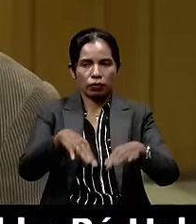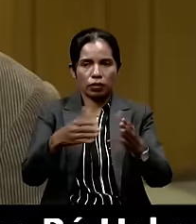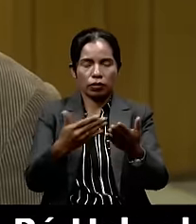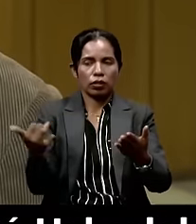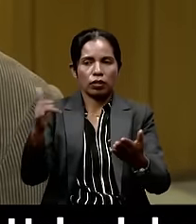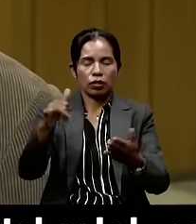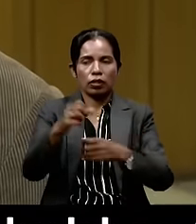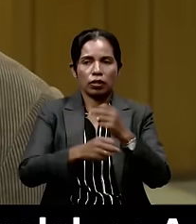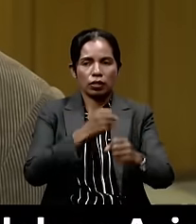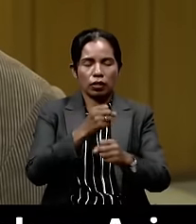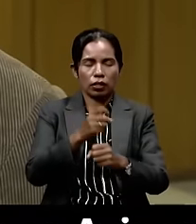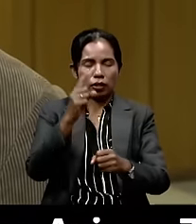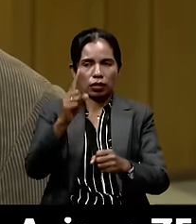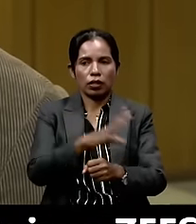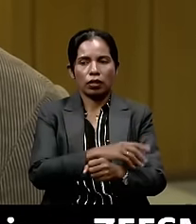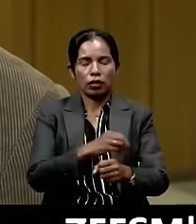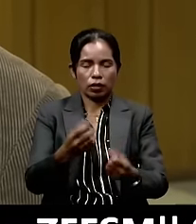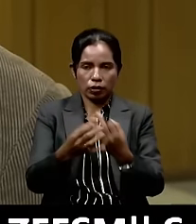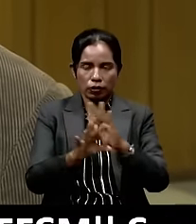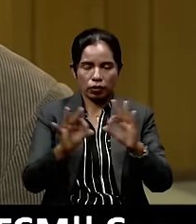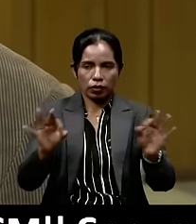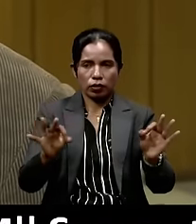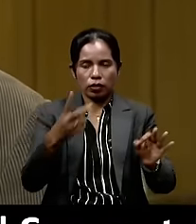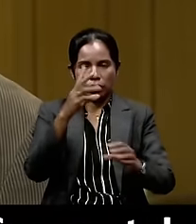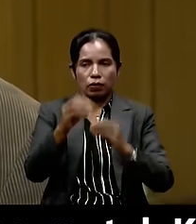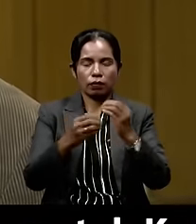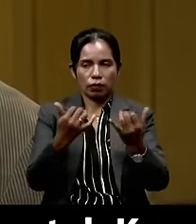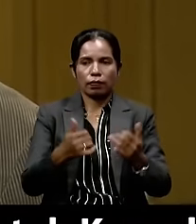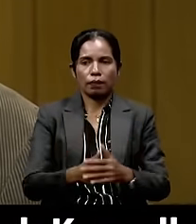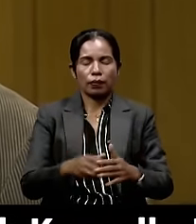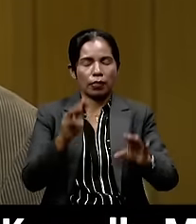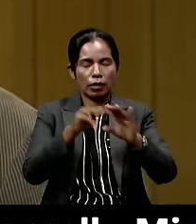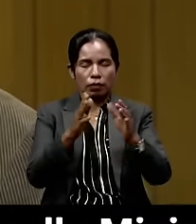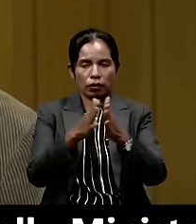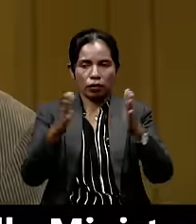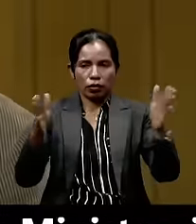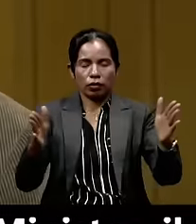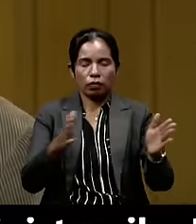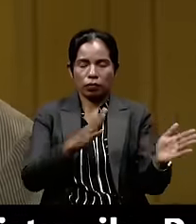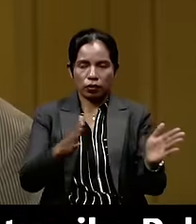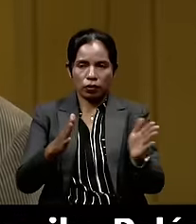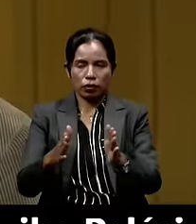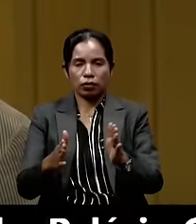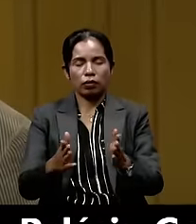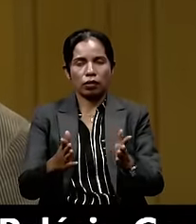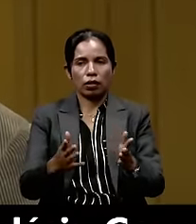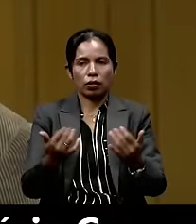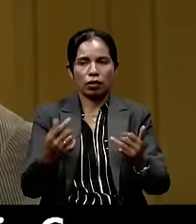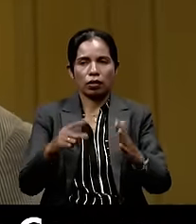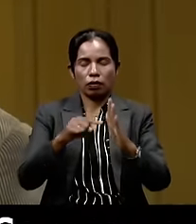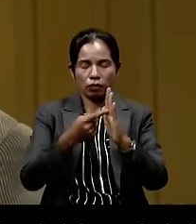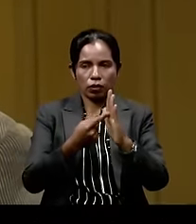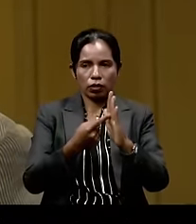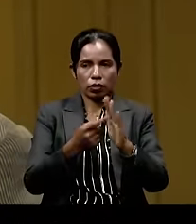tinen larang ma sir posible tingke resolva sumso ia mereka ruannya agora mesti proseso ela ita começa a rua na